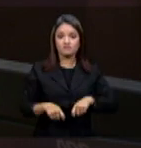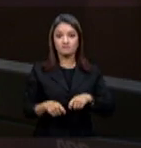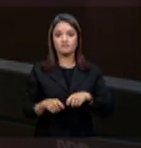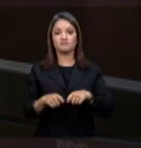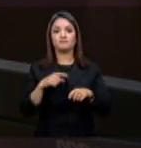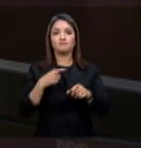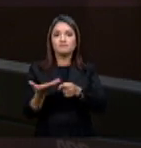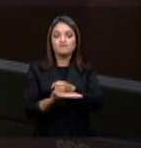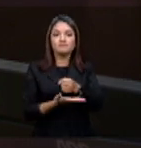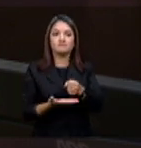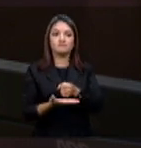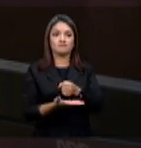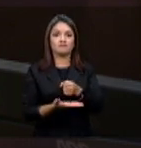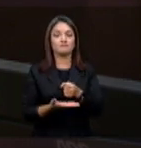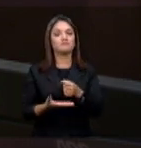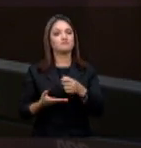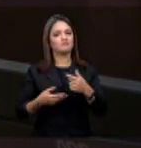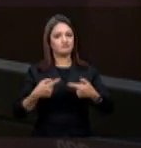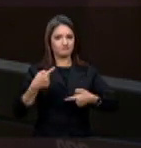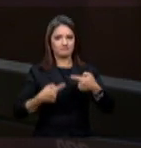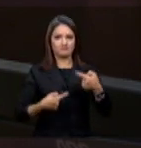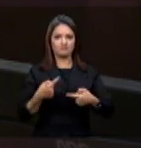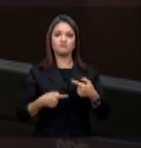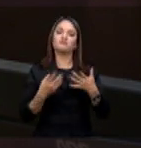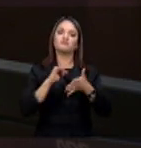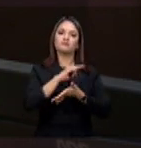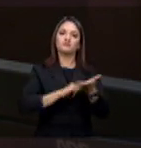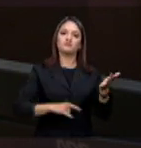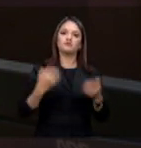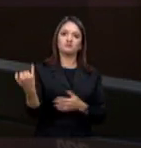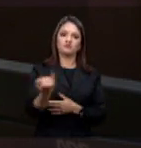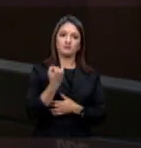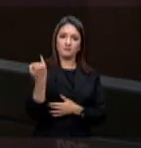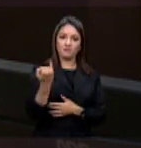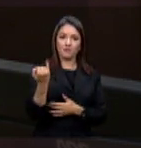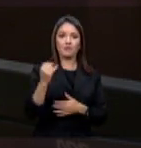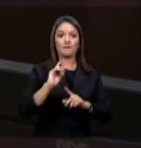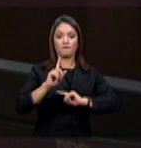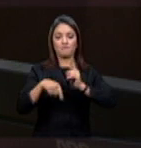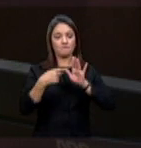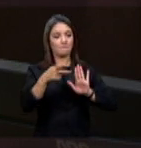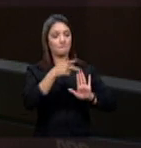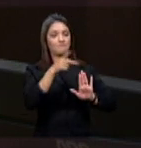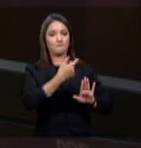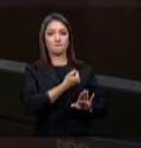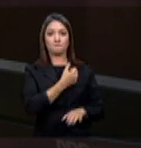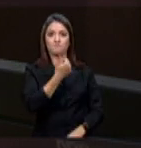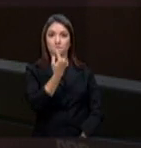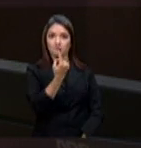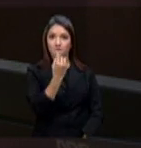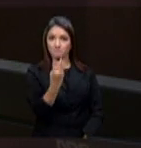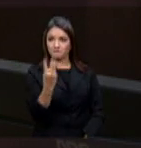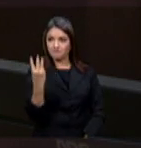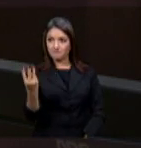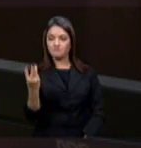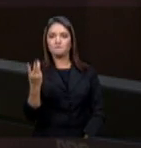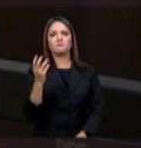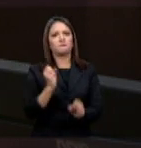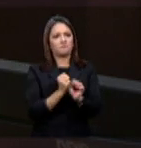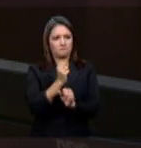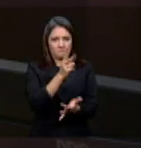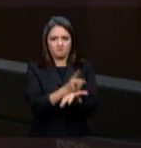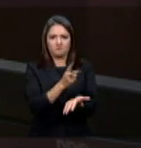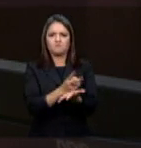política que eu foi um documento muito importante seguido pela edição da portaria nº 133 do mesmo ano é